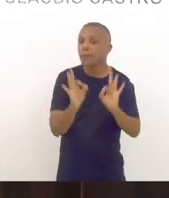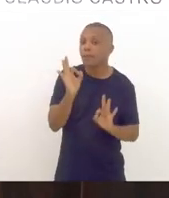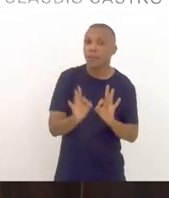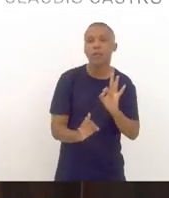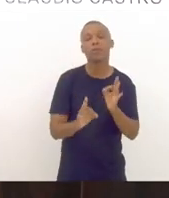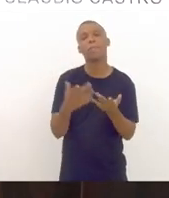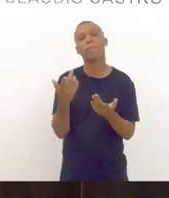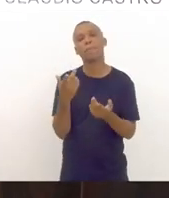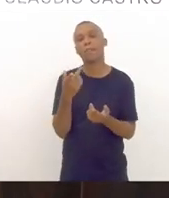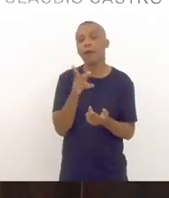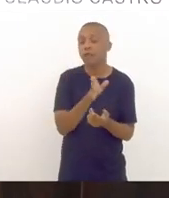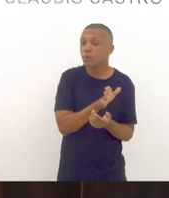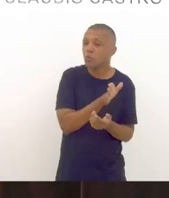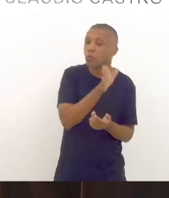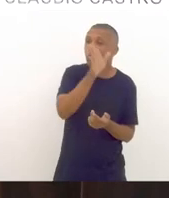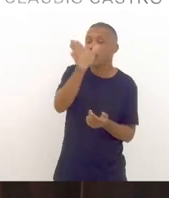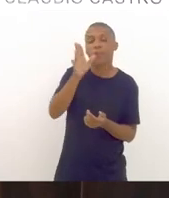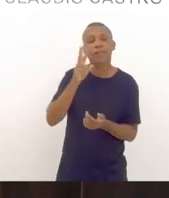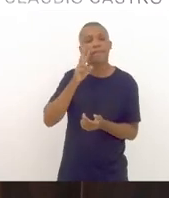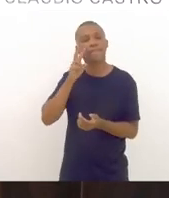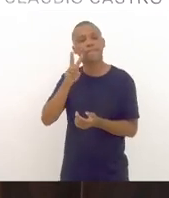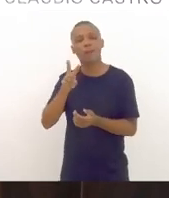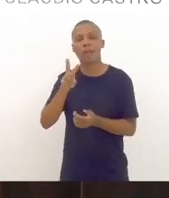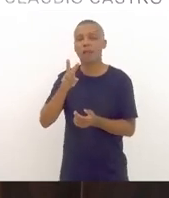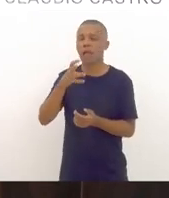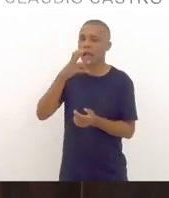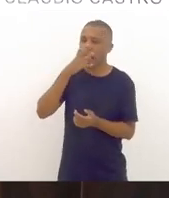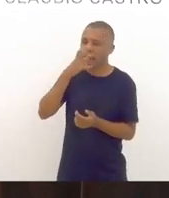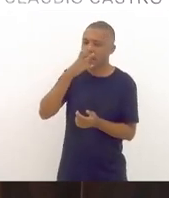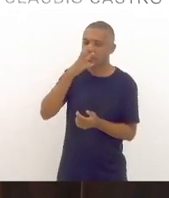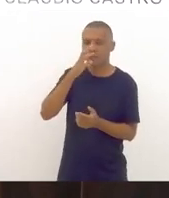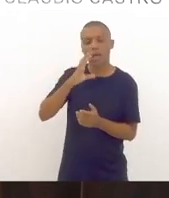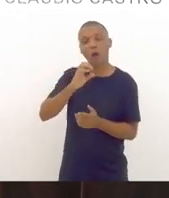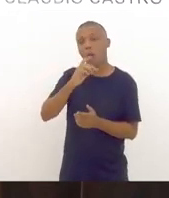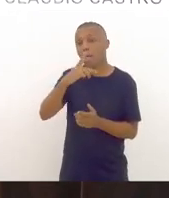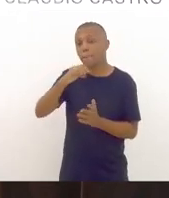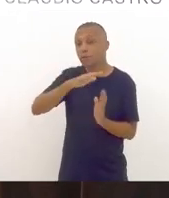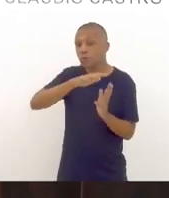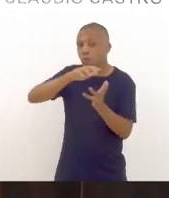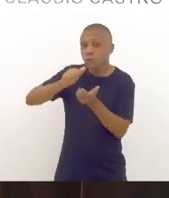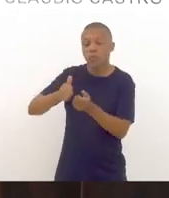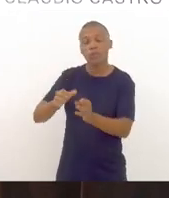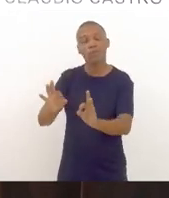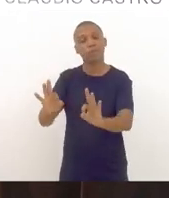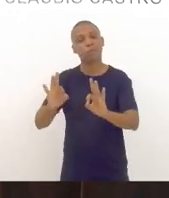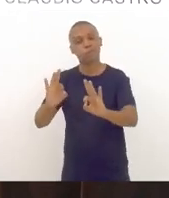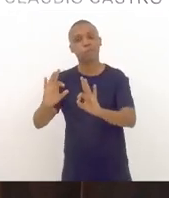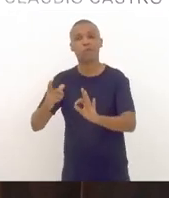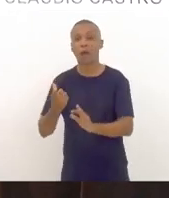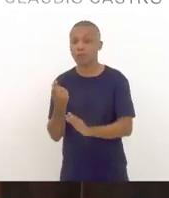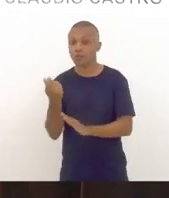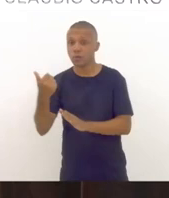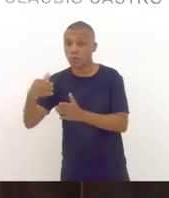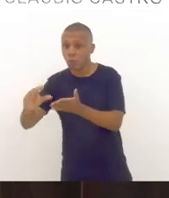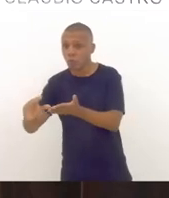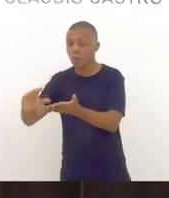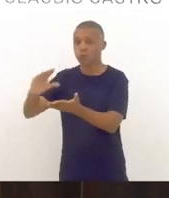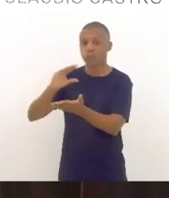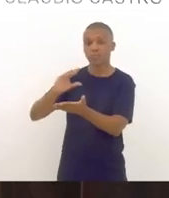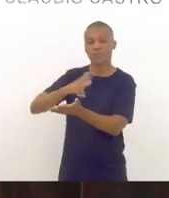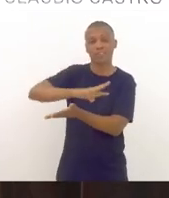para ir ver a Copa do Mundo, sendo comentarista, sendo empresário, está recebendo dinheiro de